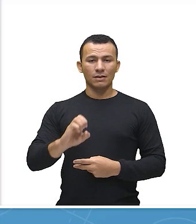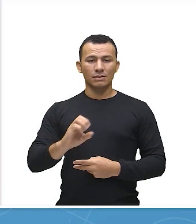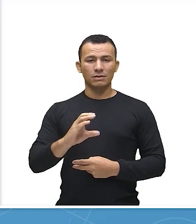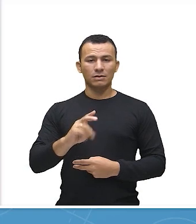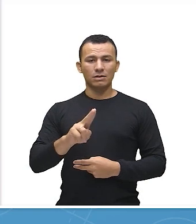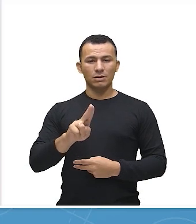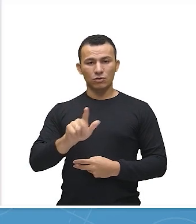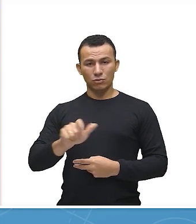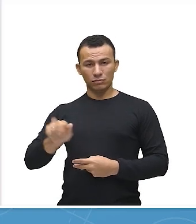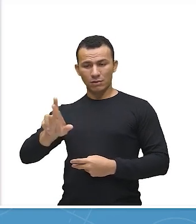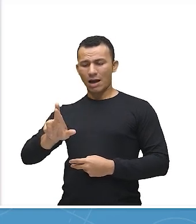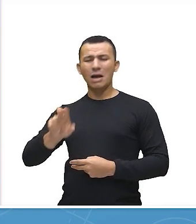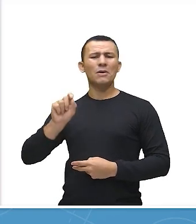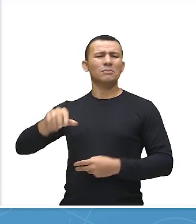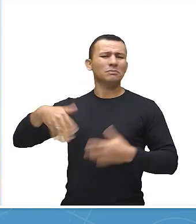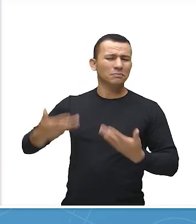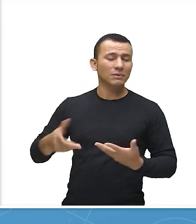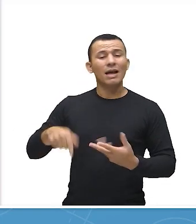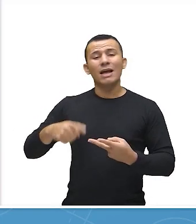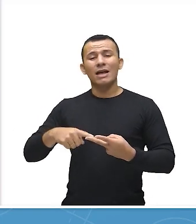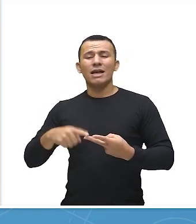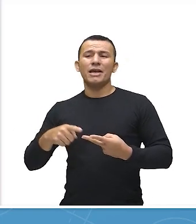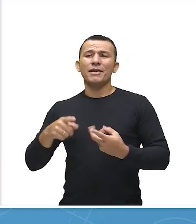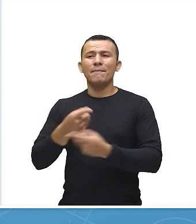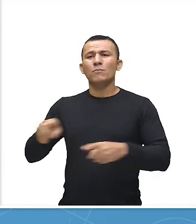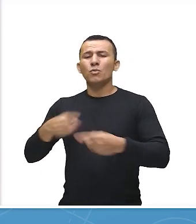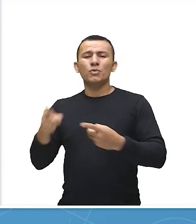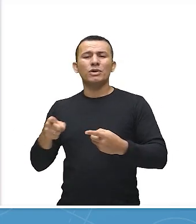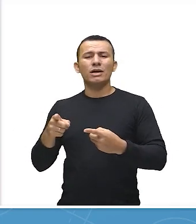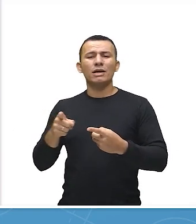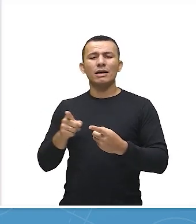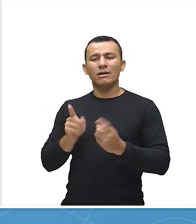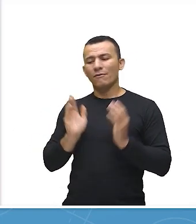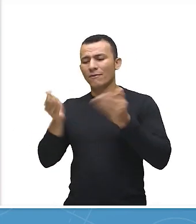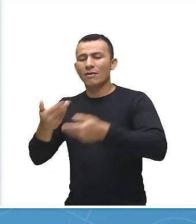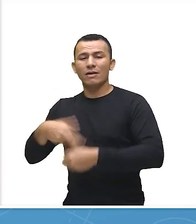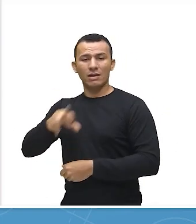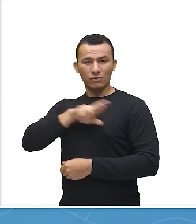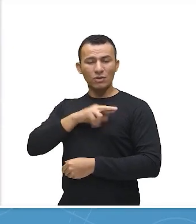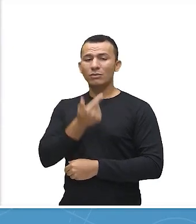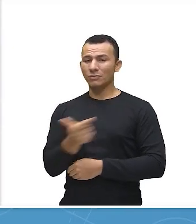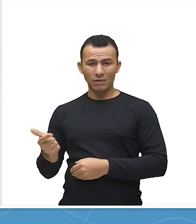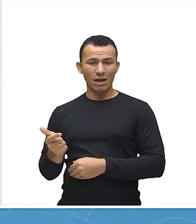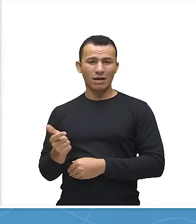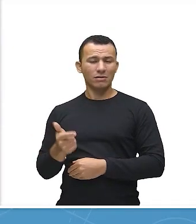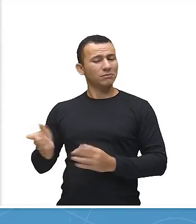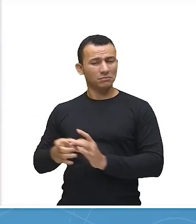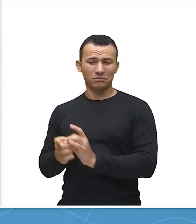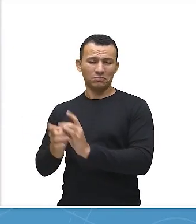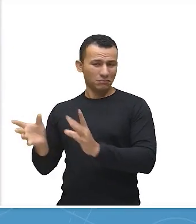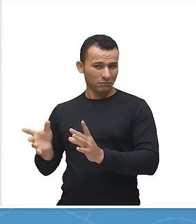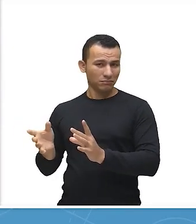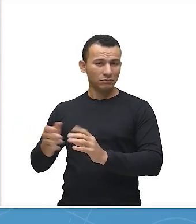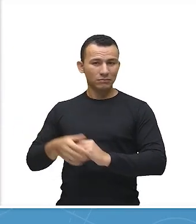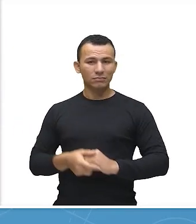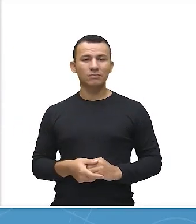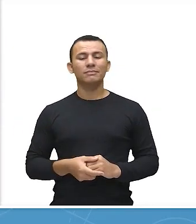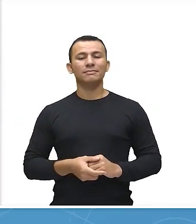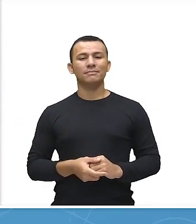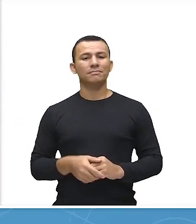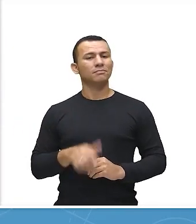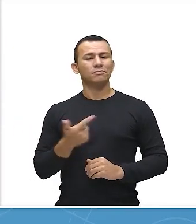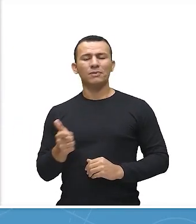sacra. A gente até conversou sobre isso, né? Na questão anterior. Ó, secular e sacra. O